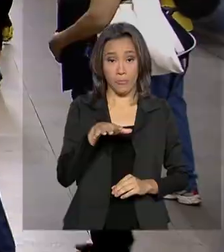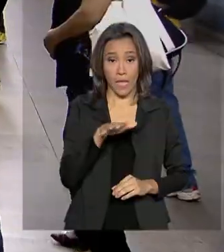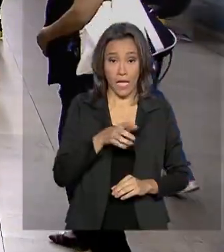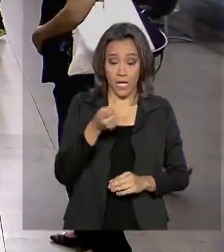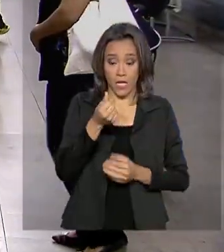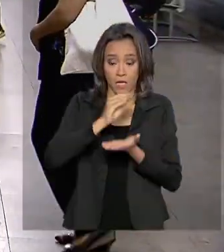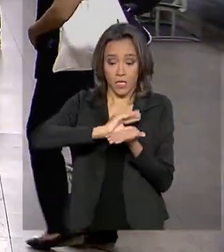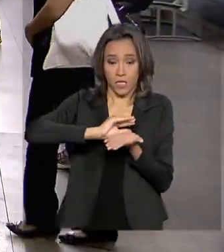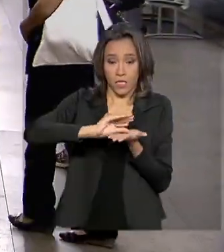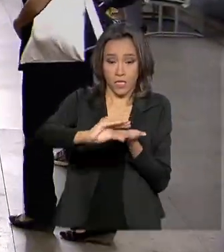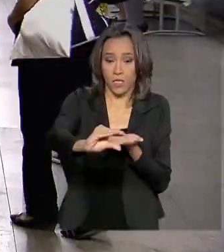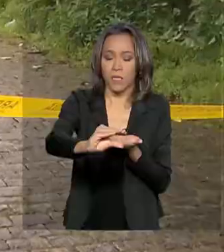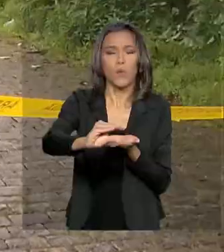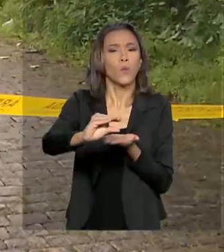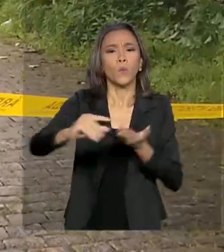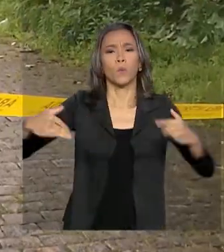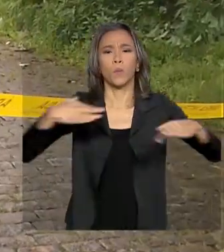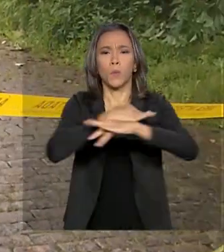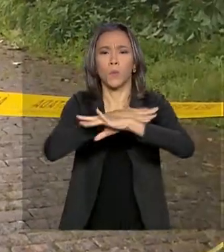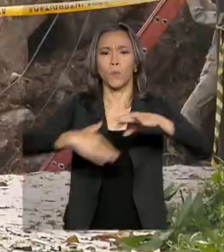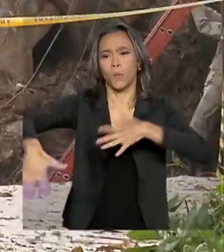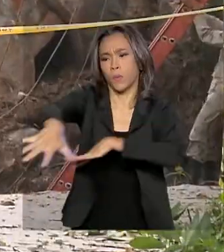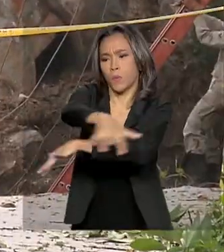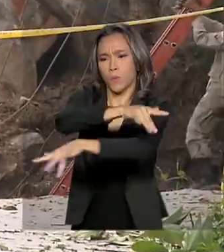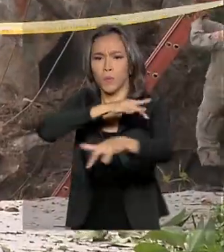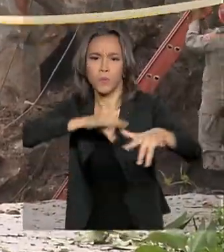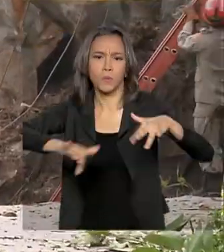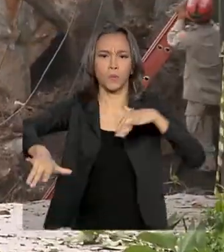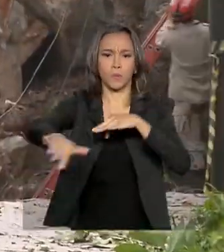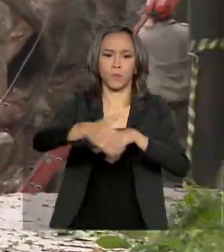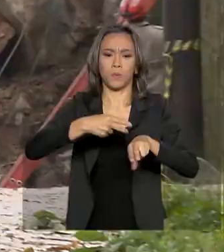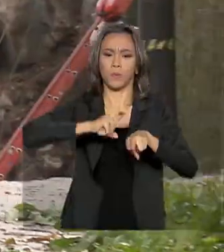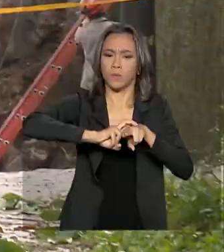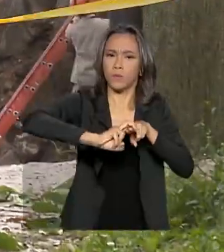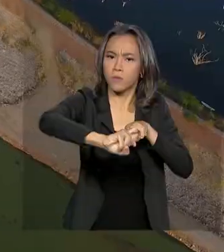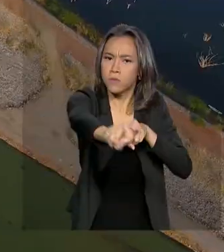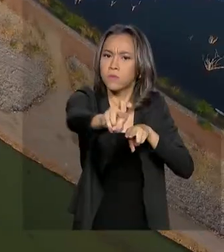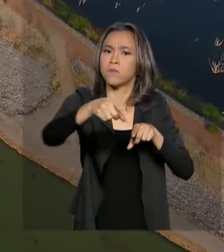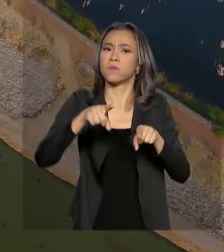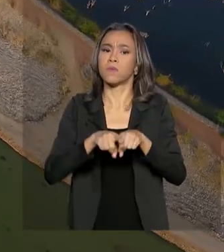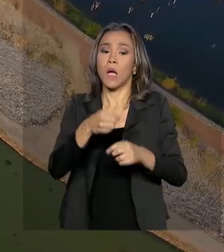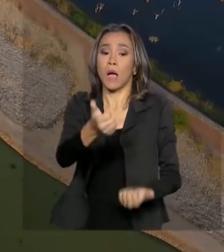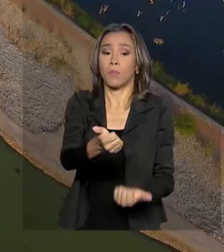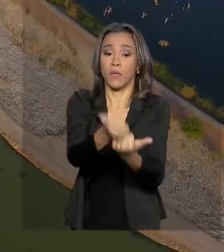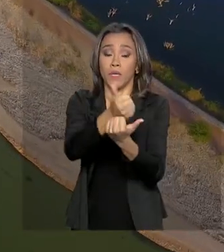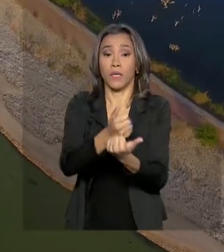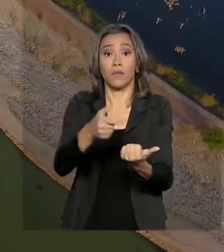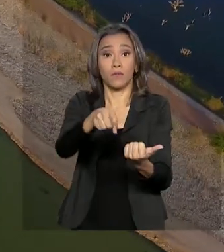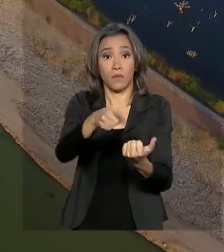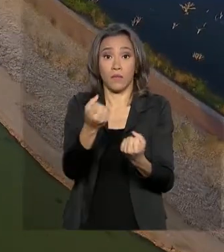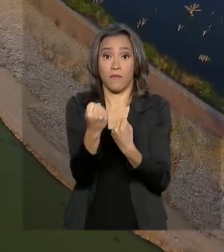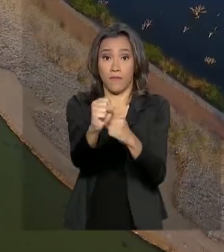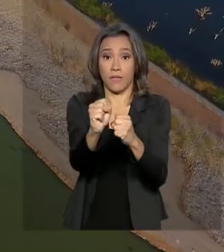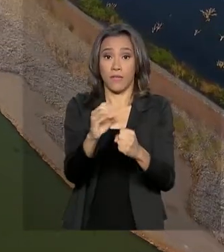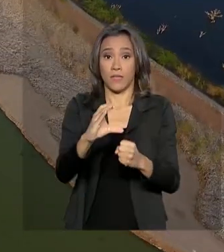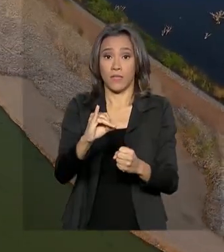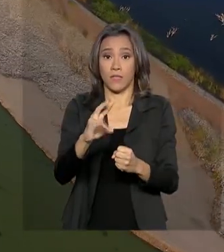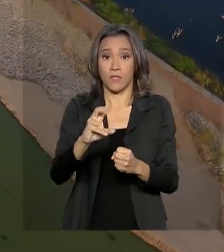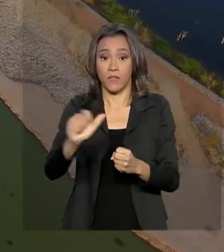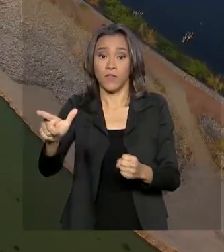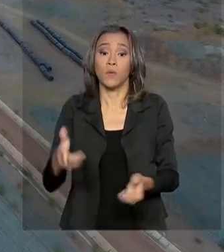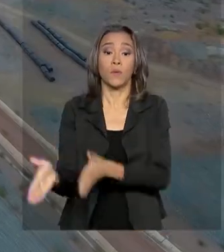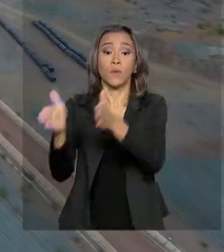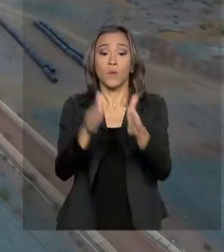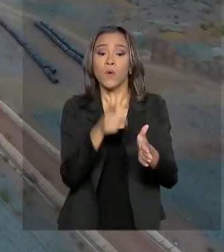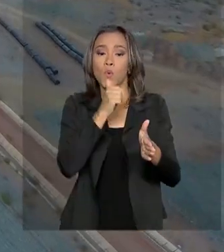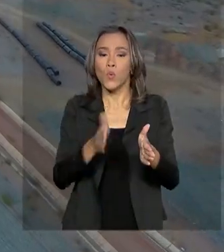Investimentos em mobilidade urbana, ampliação e modernização da defesa civil, conclusão das obras do Projeto São